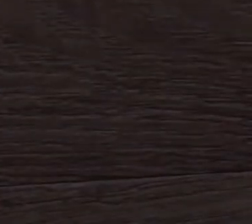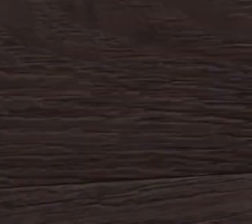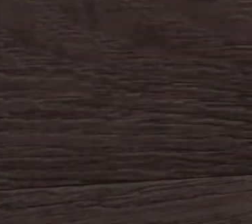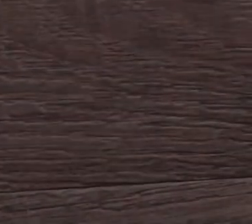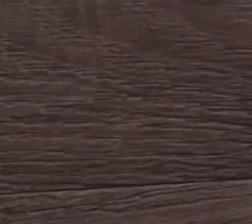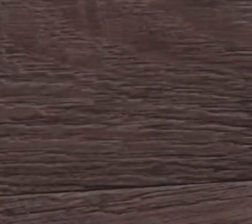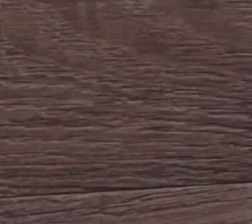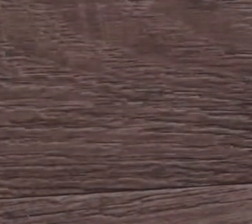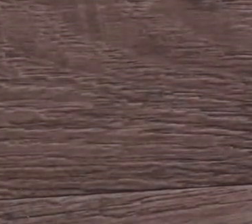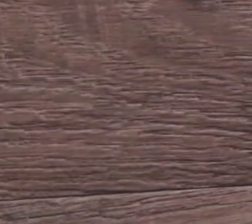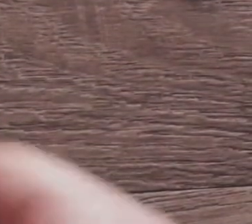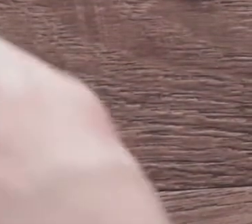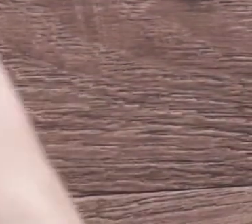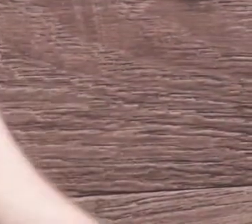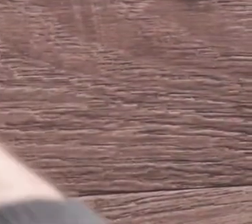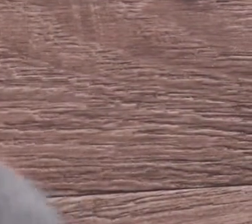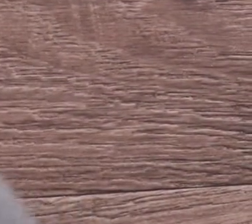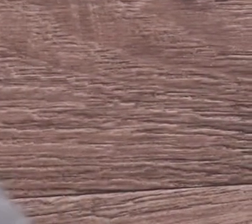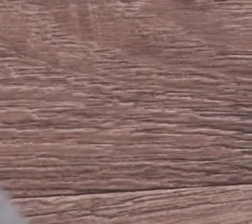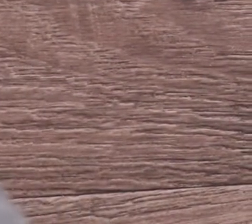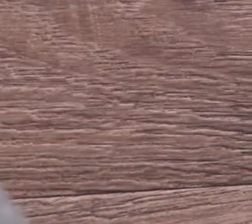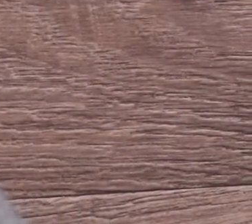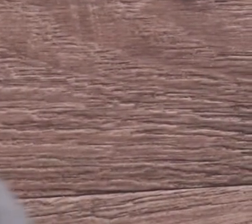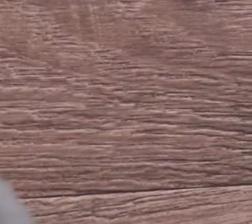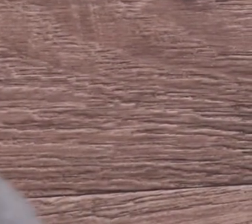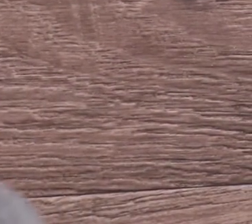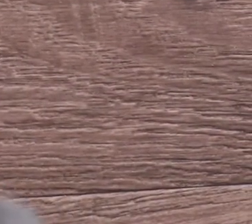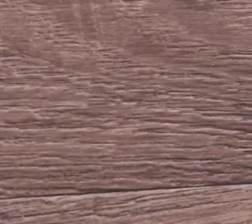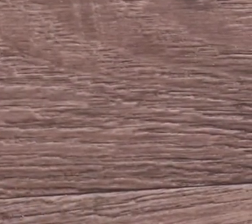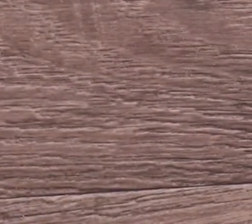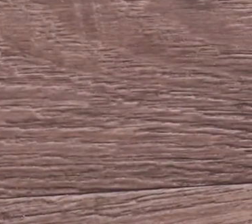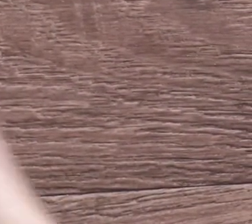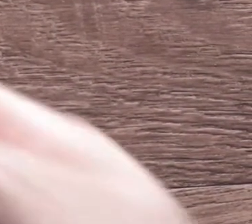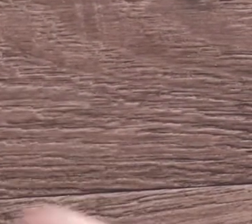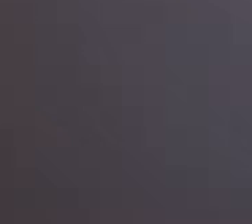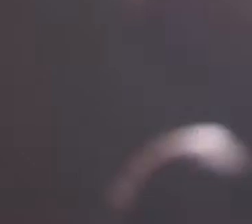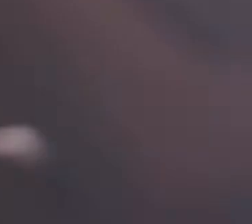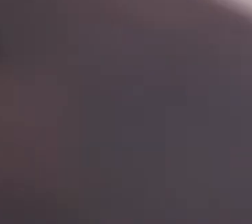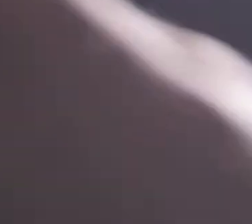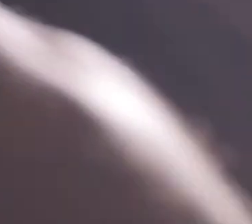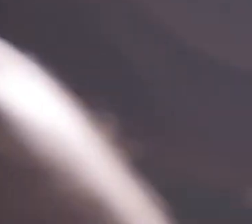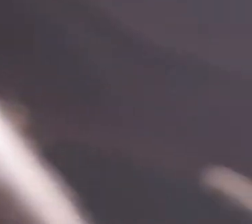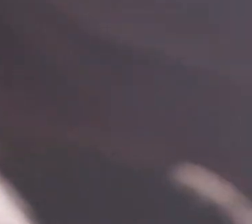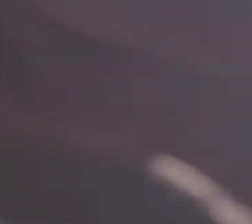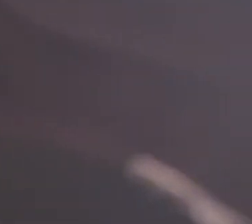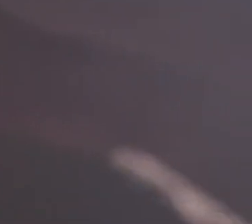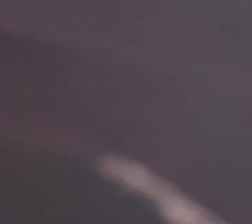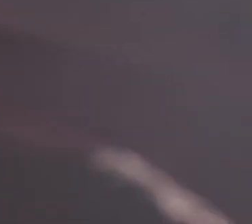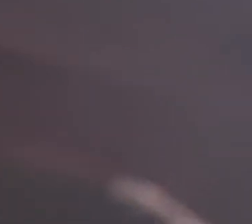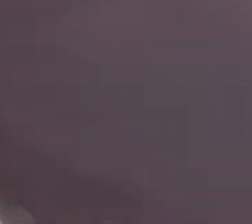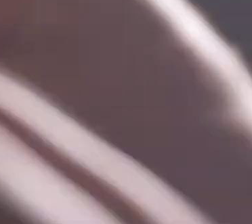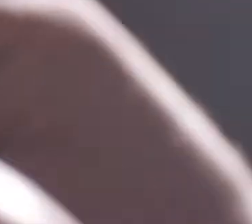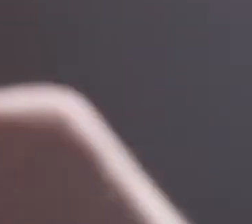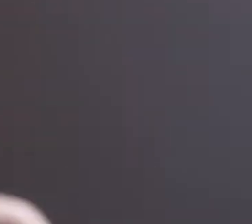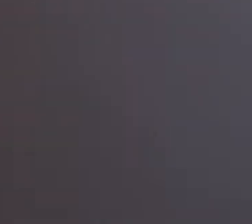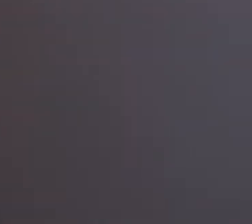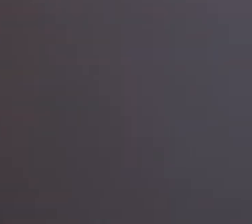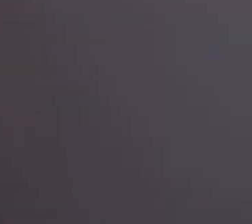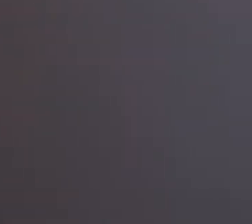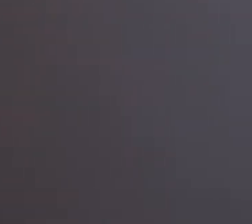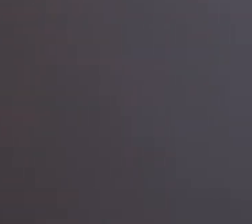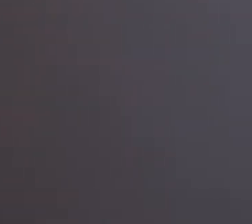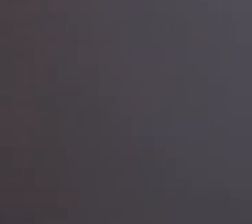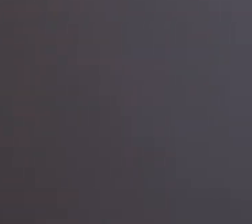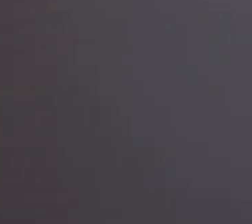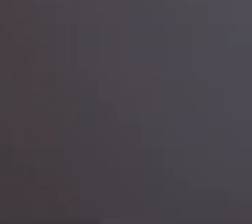Tela preta. Rolo de filme antigo com o nome Lígia e 3 fotos em preto e branco sobre a mesa. Mãos encaixam o rolo no projetor,